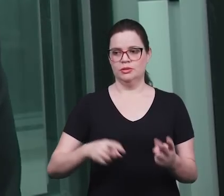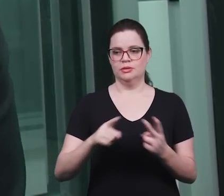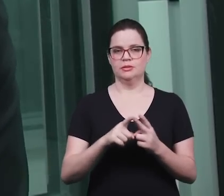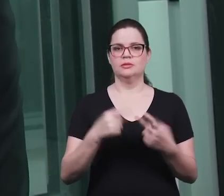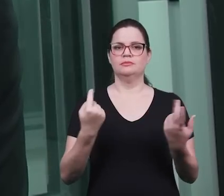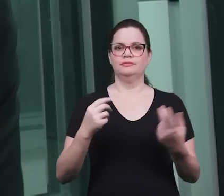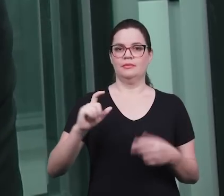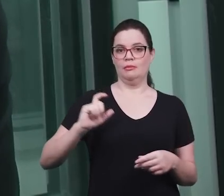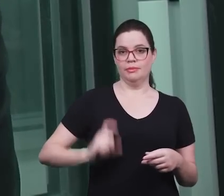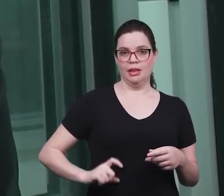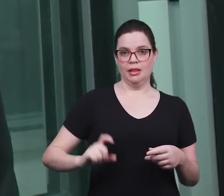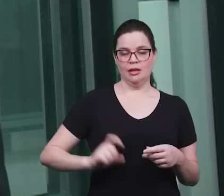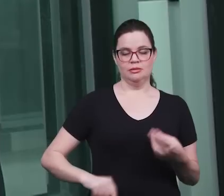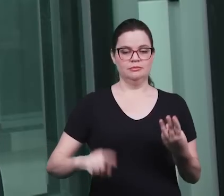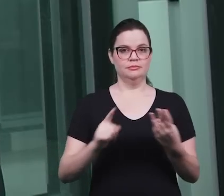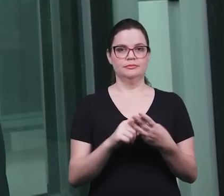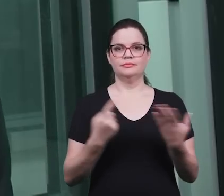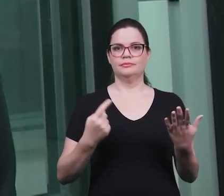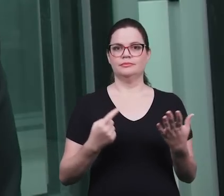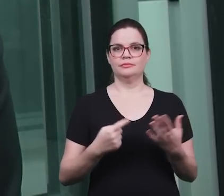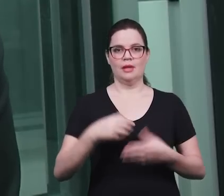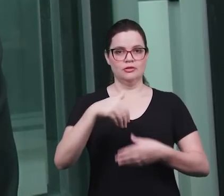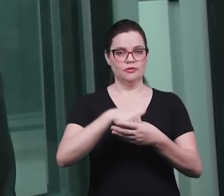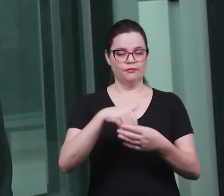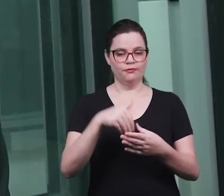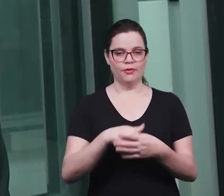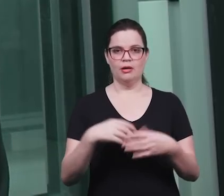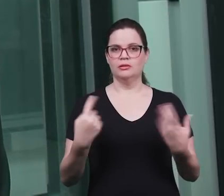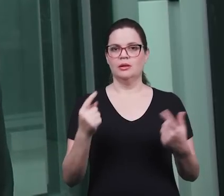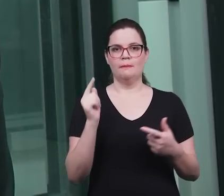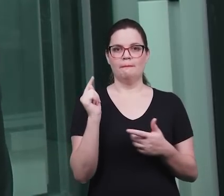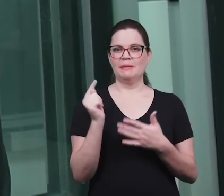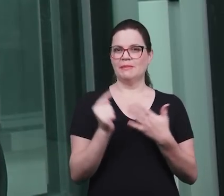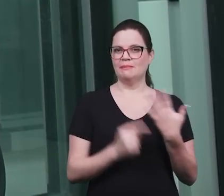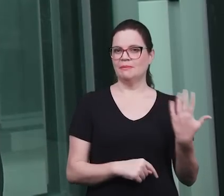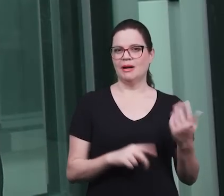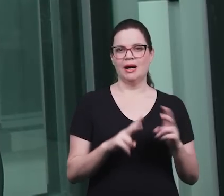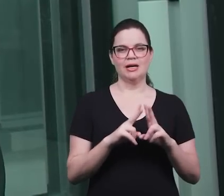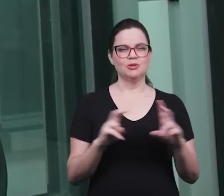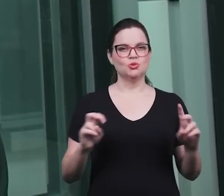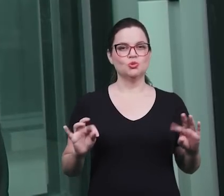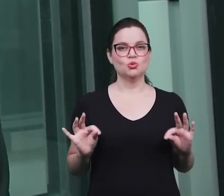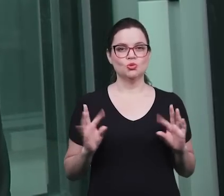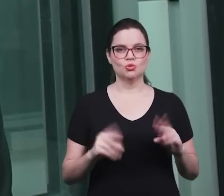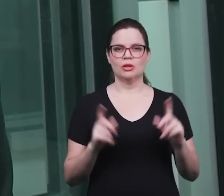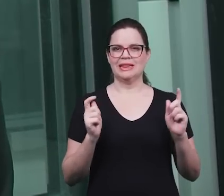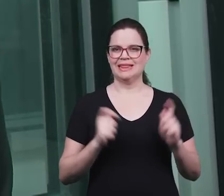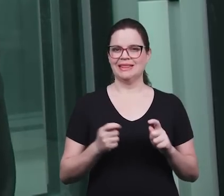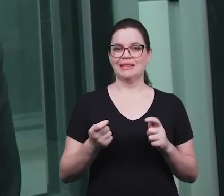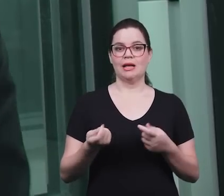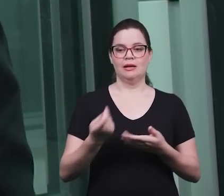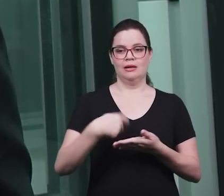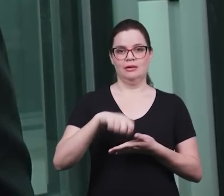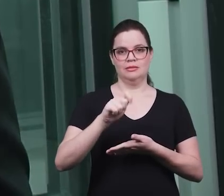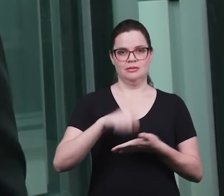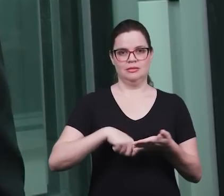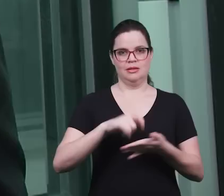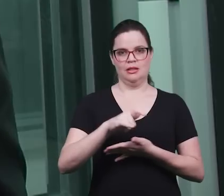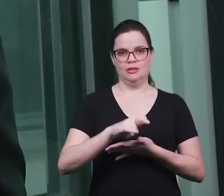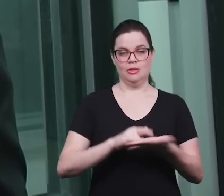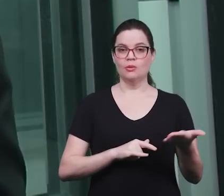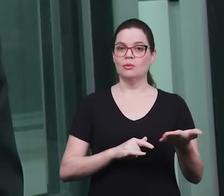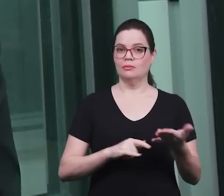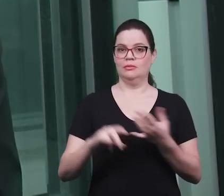habilitação, a título de eleitor, a certificado de reservista, tudo ali centralizado numa plataforma, consegue assinar documento de uma forma que hoje eu até